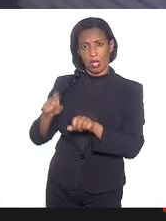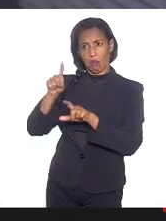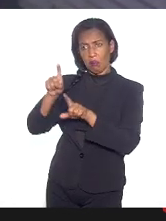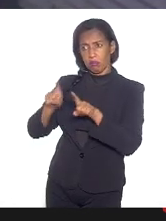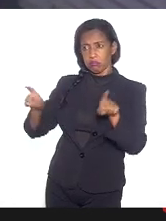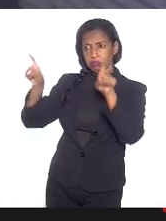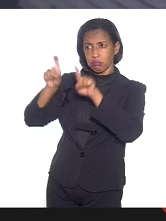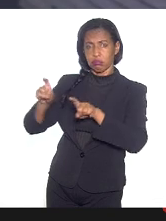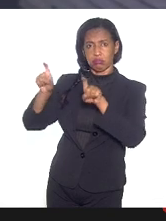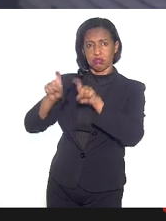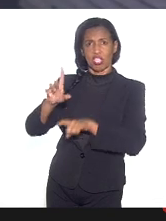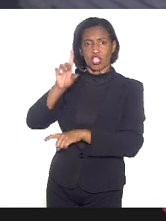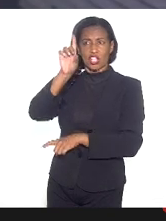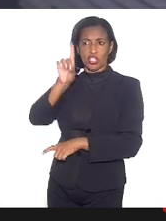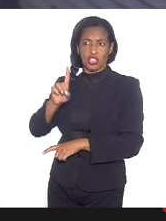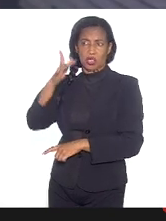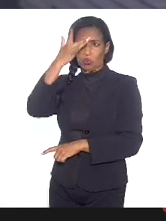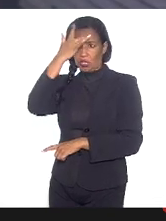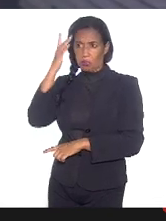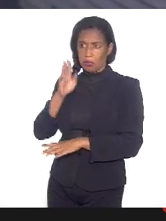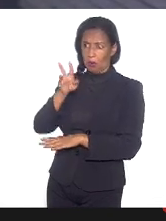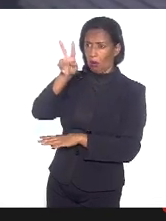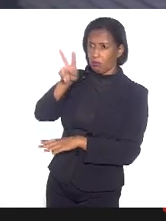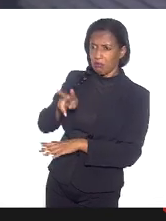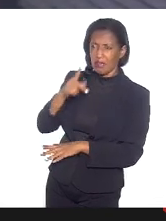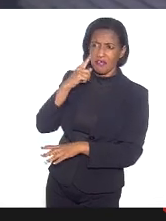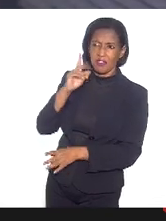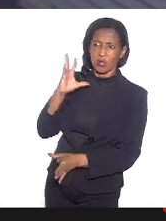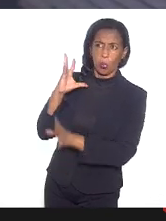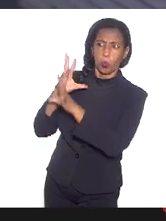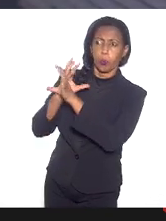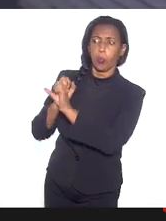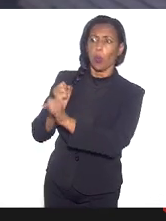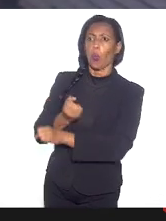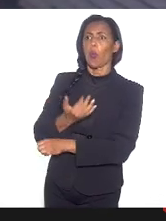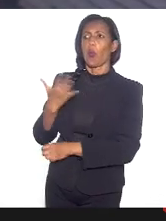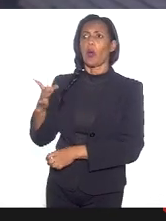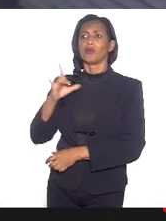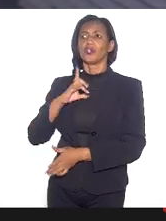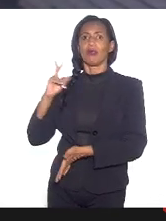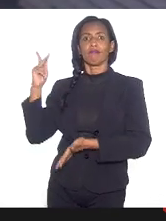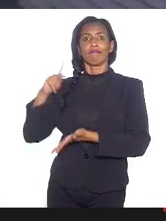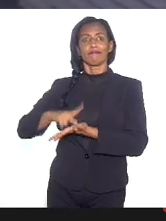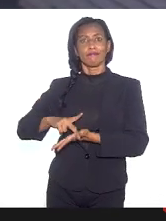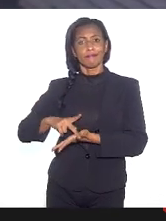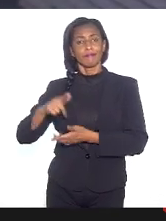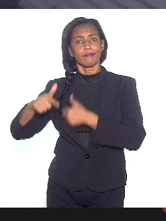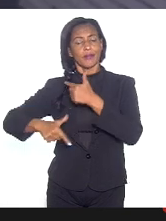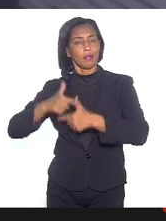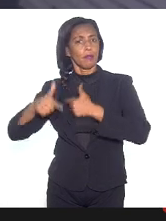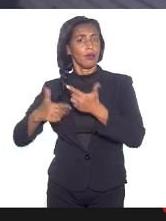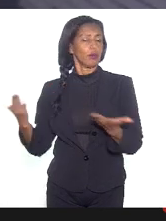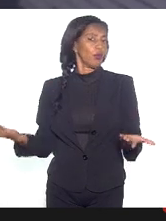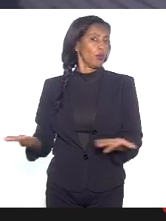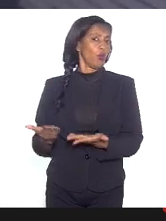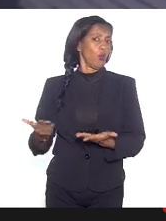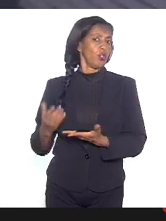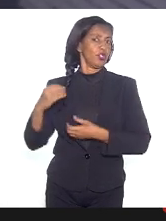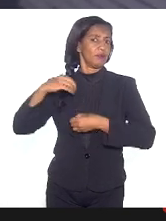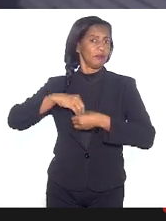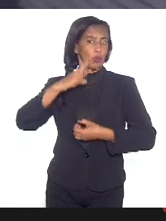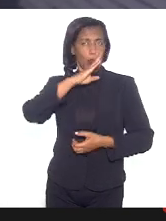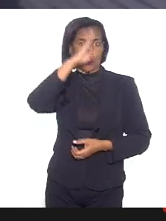diretoria de pessoal e consigo ver exatamente qual é o efetivo dos ativos hoje na